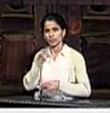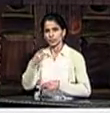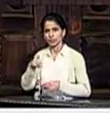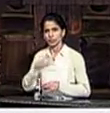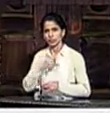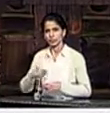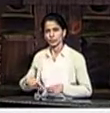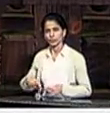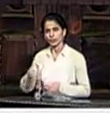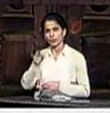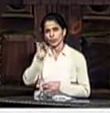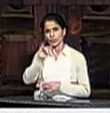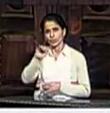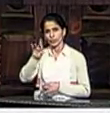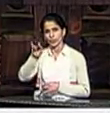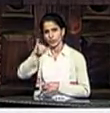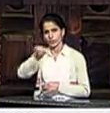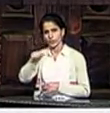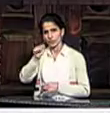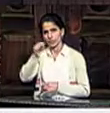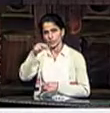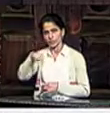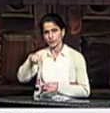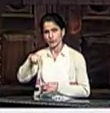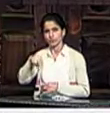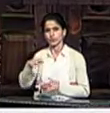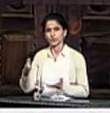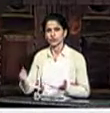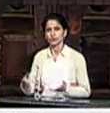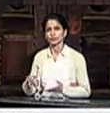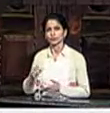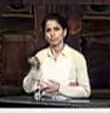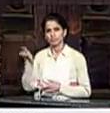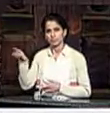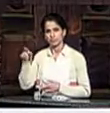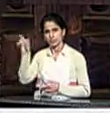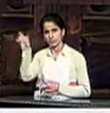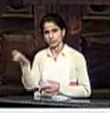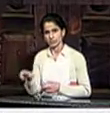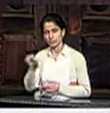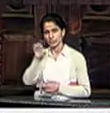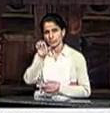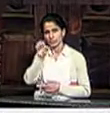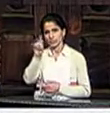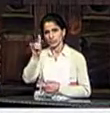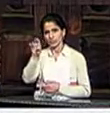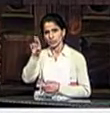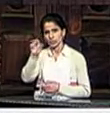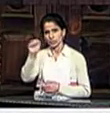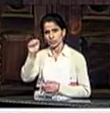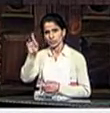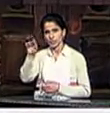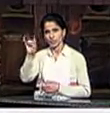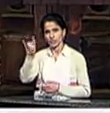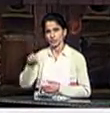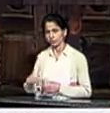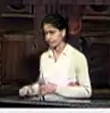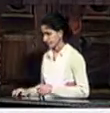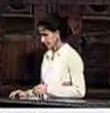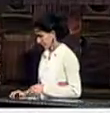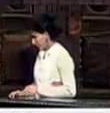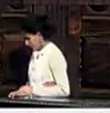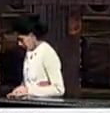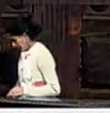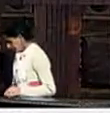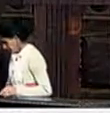da Firjan, Eduardo Eugênio Gouveia Vieira, falou claramente que a